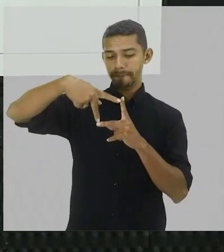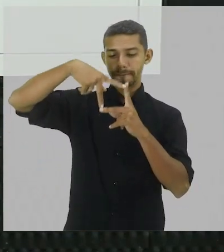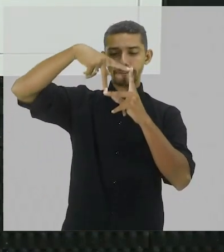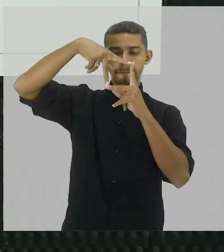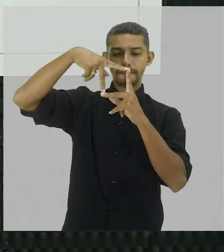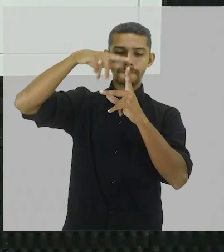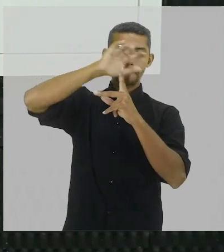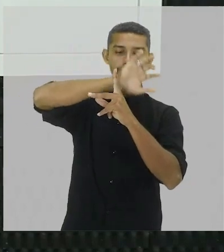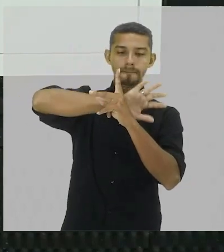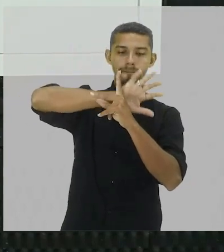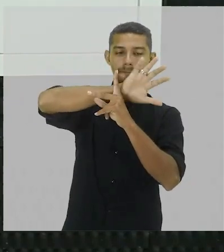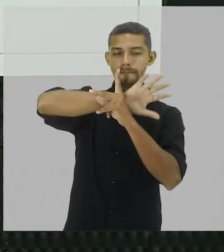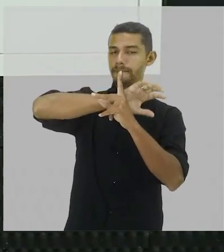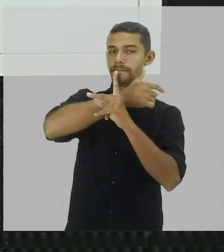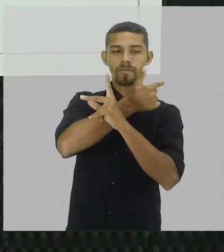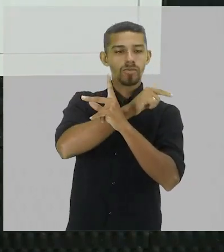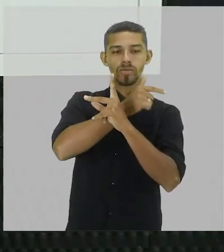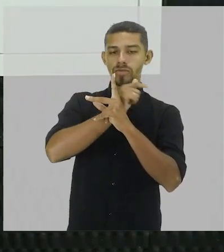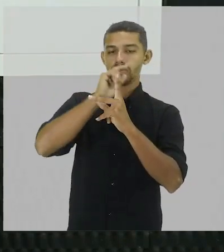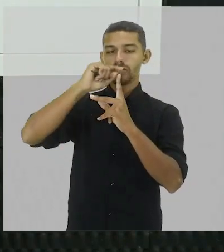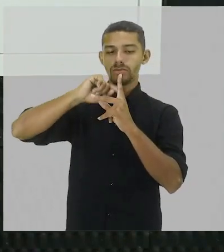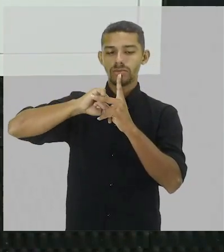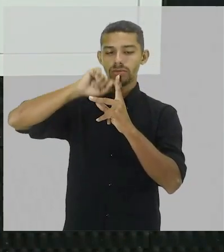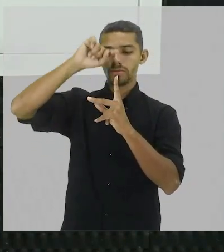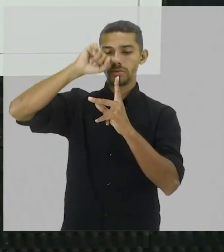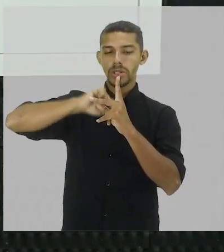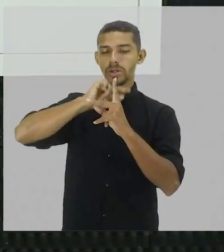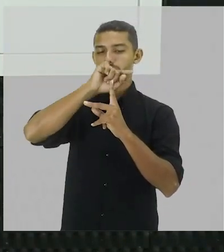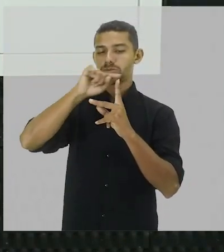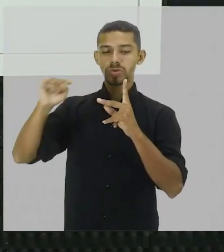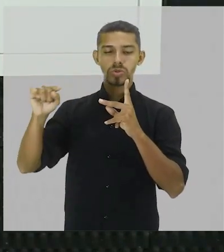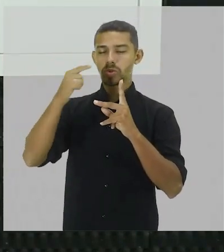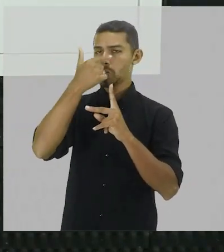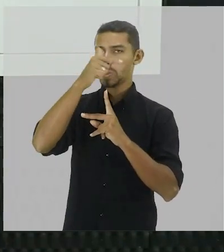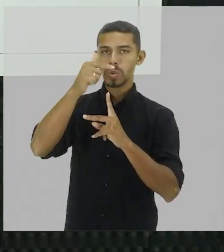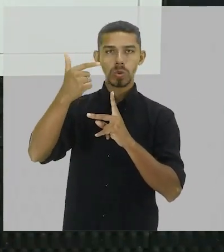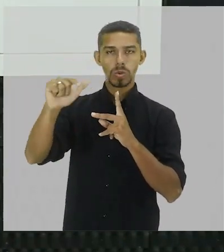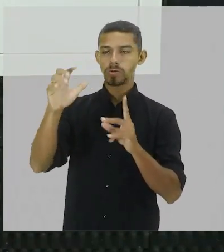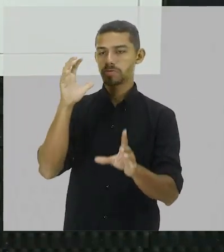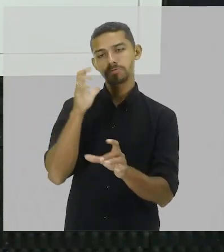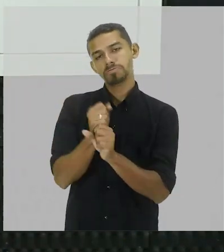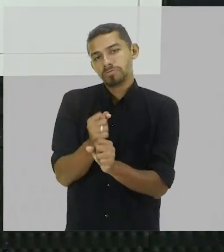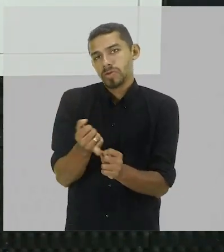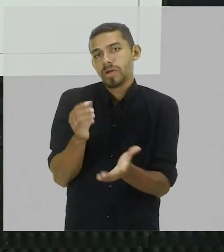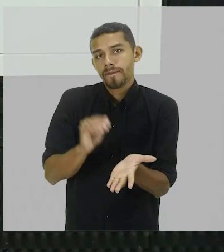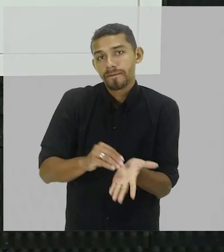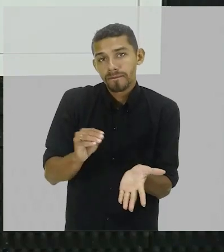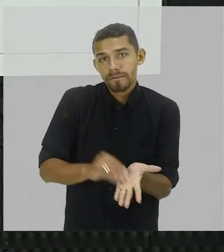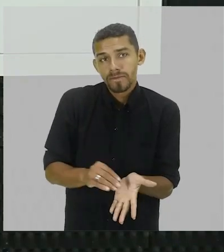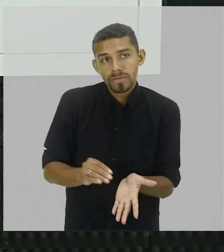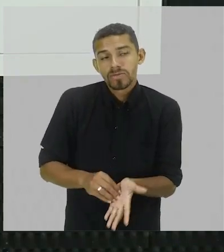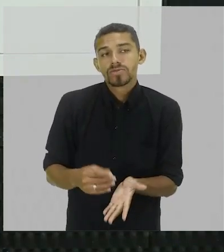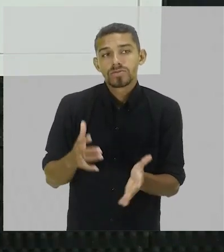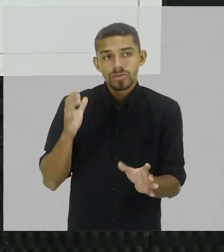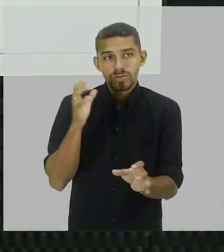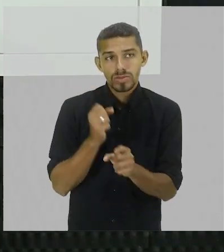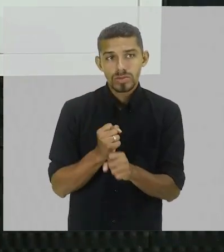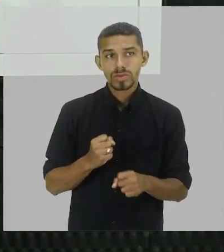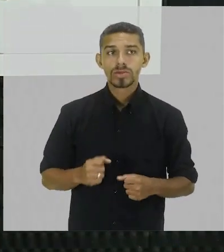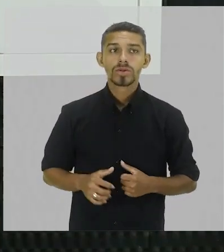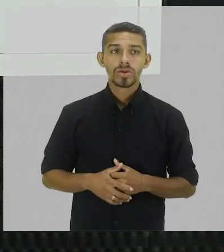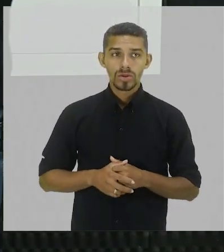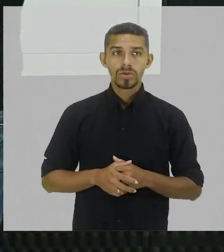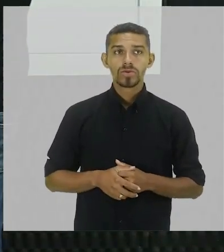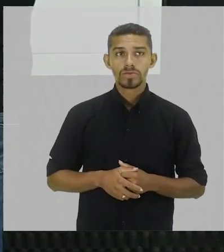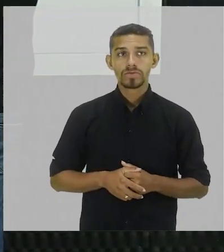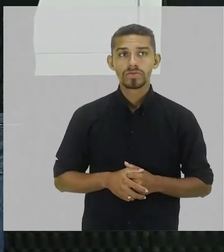quadrado para poder calcular a área da base. Eu também não tenho a altura. Tá? Então, está faltando dados aí, né? E o volume